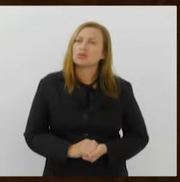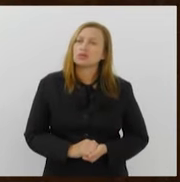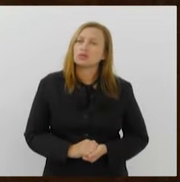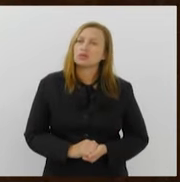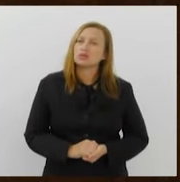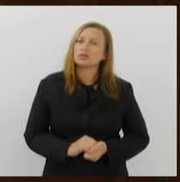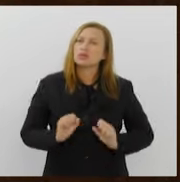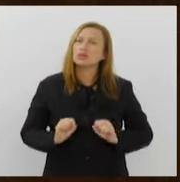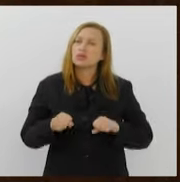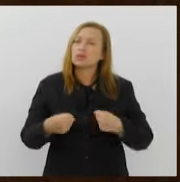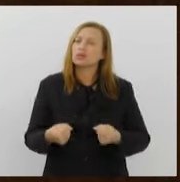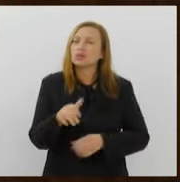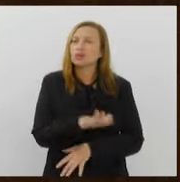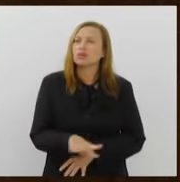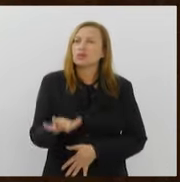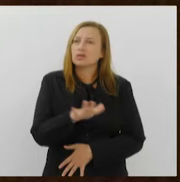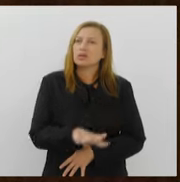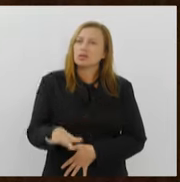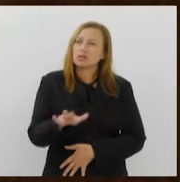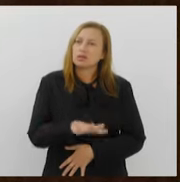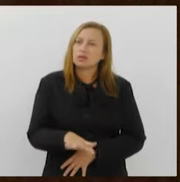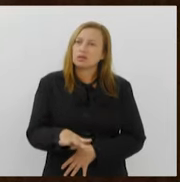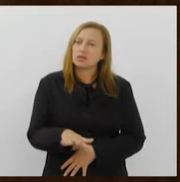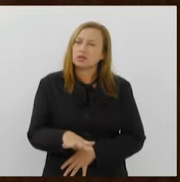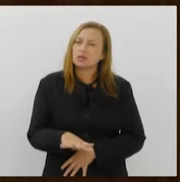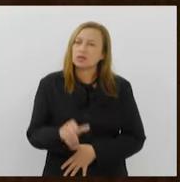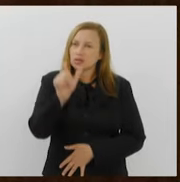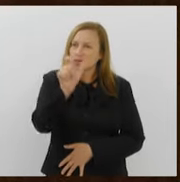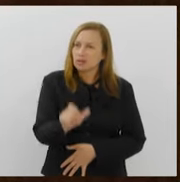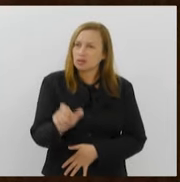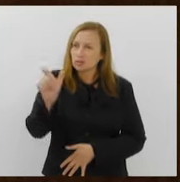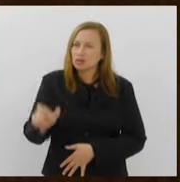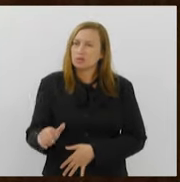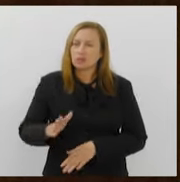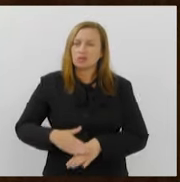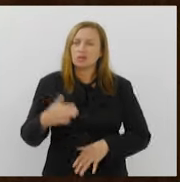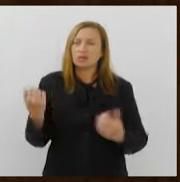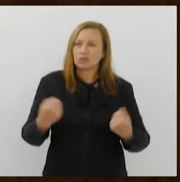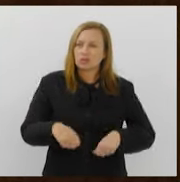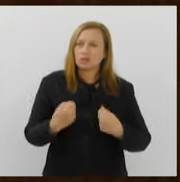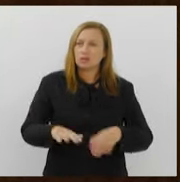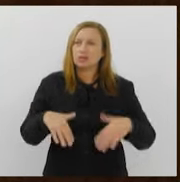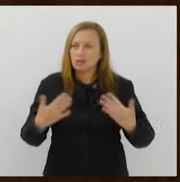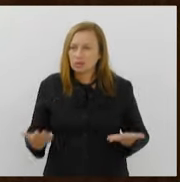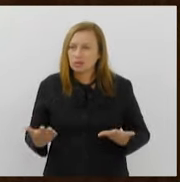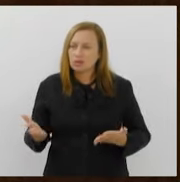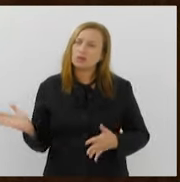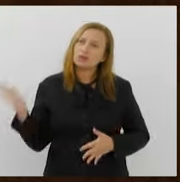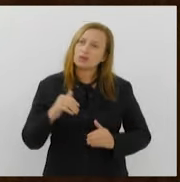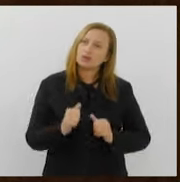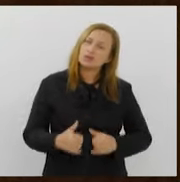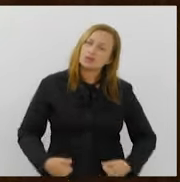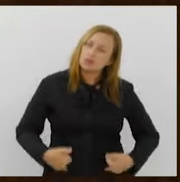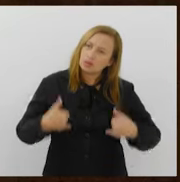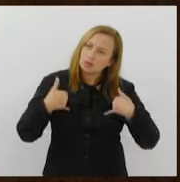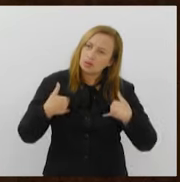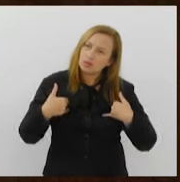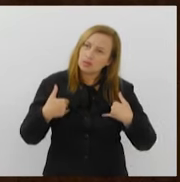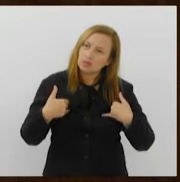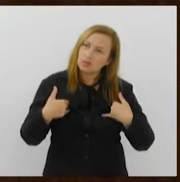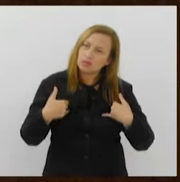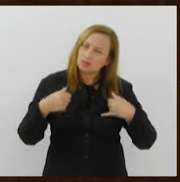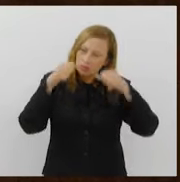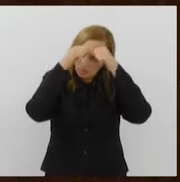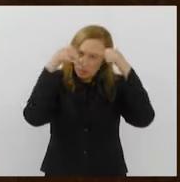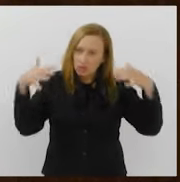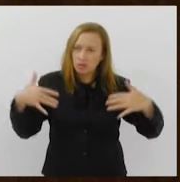em defesa das crianças e das pessoas que mais precisam. Então, vamos nos orgulhar.